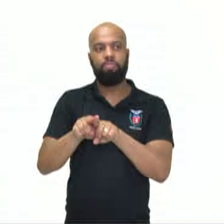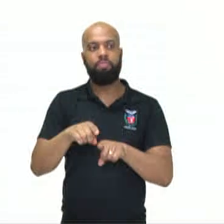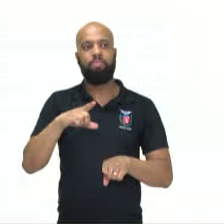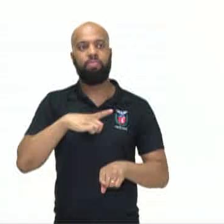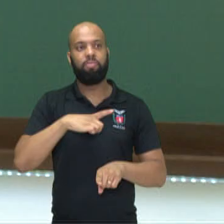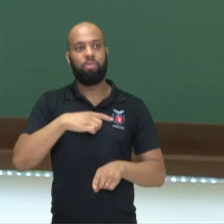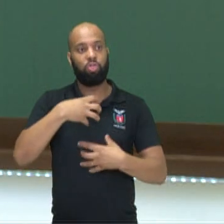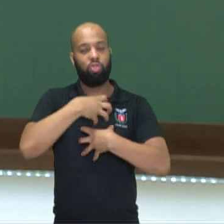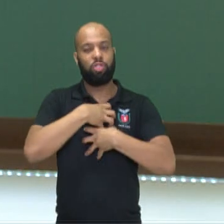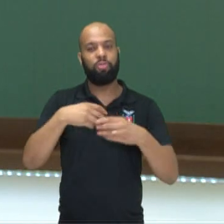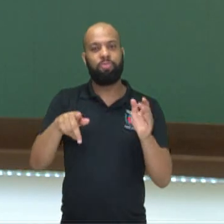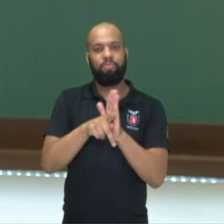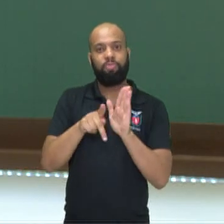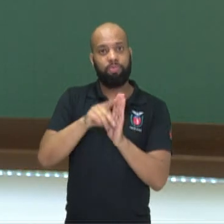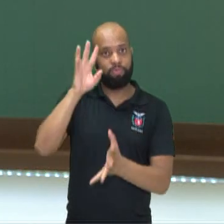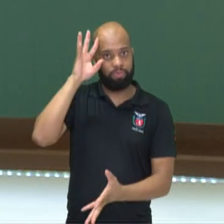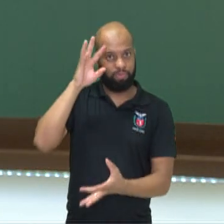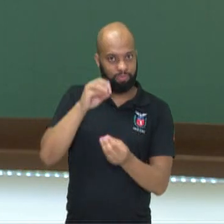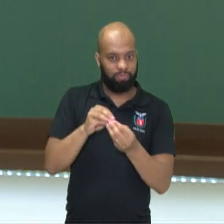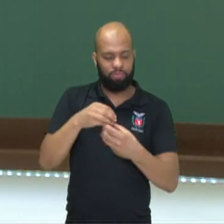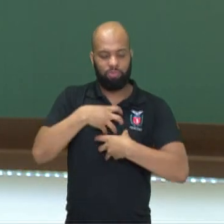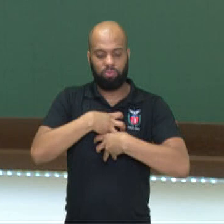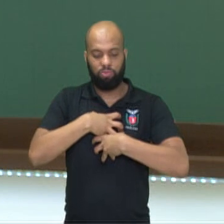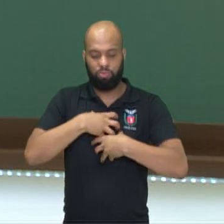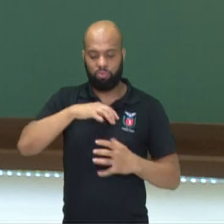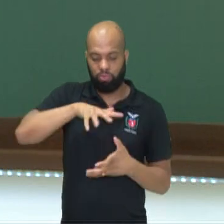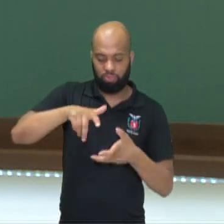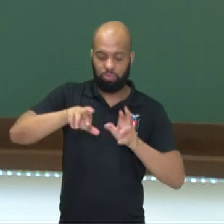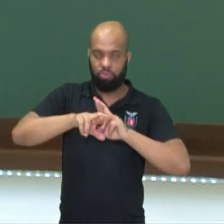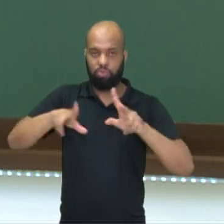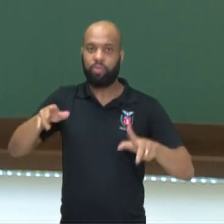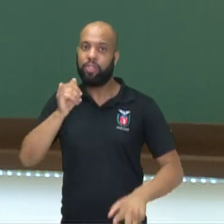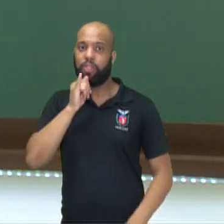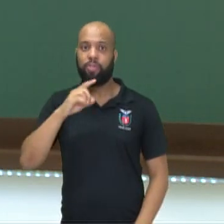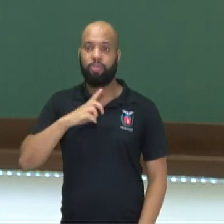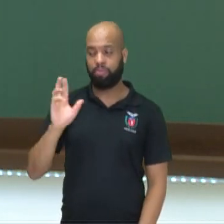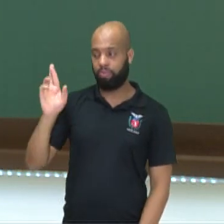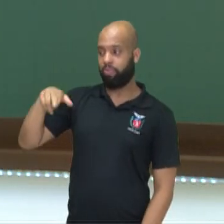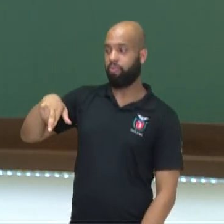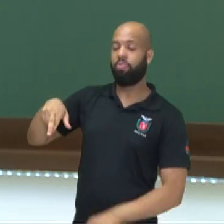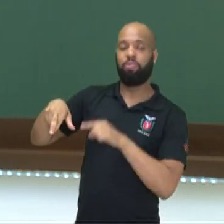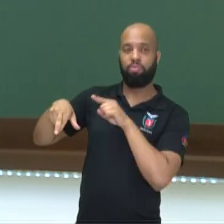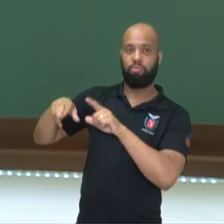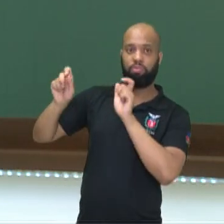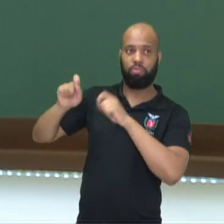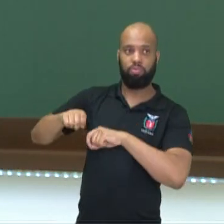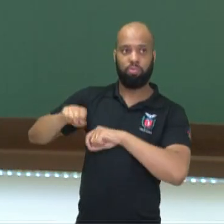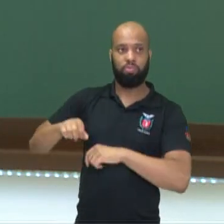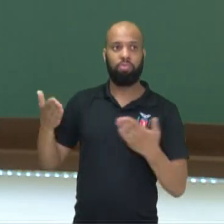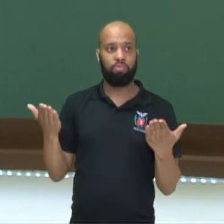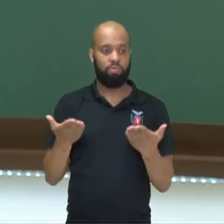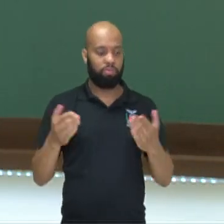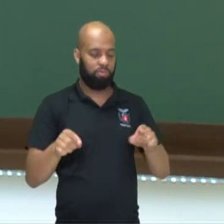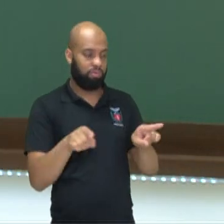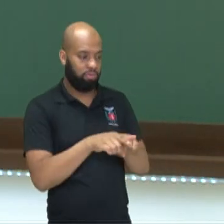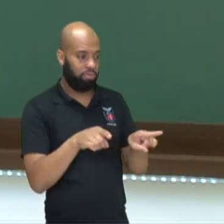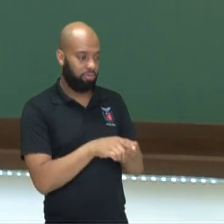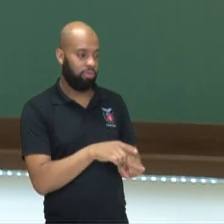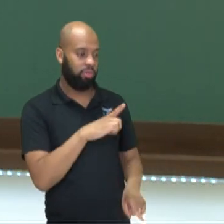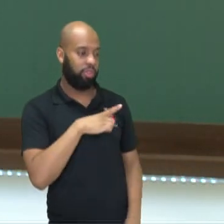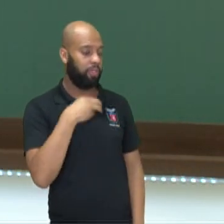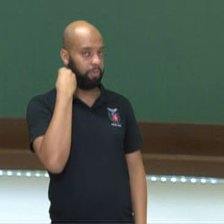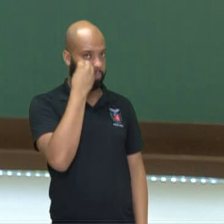distintas. O racionalismo defendendo que eu posso conhecer as coisas através da razão e o empirismo que defende que eu